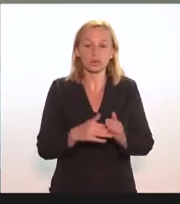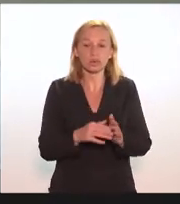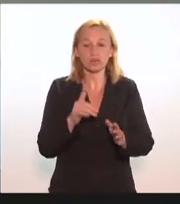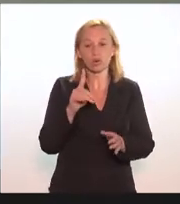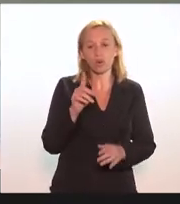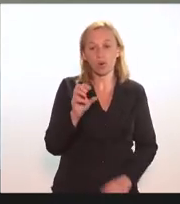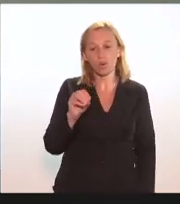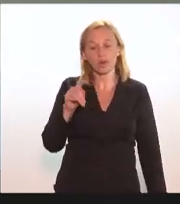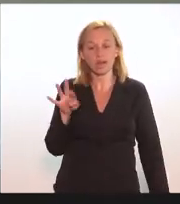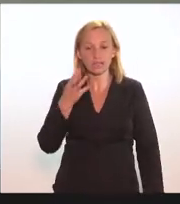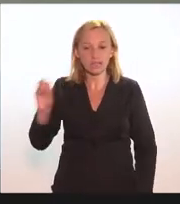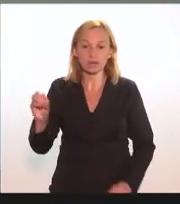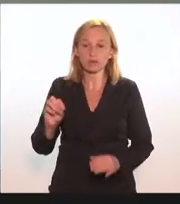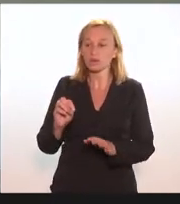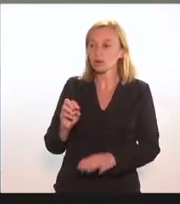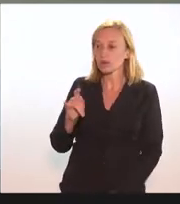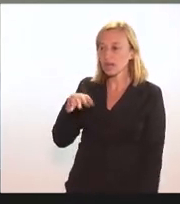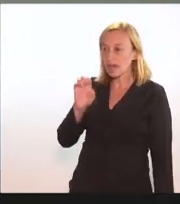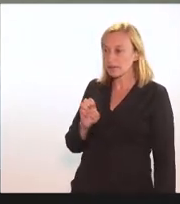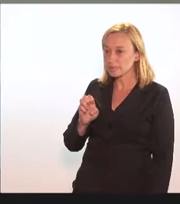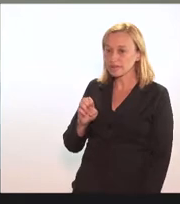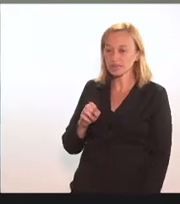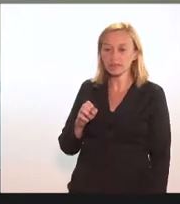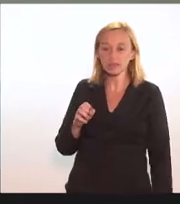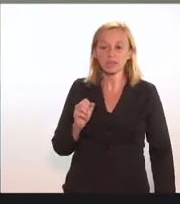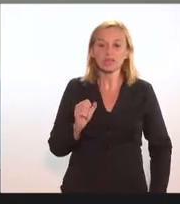Então, Guilherme. Claro.